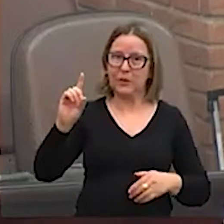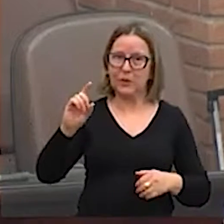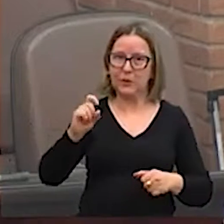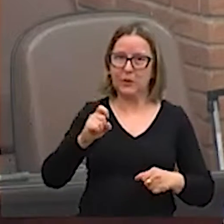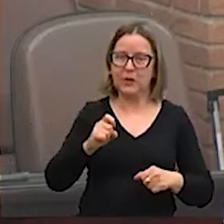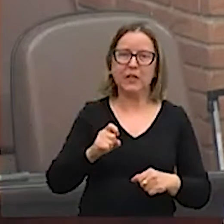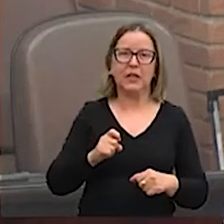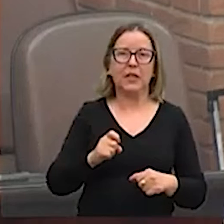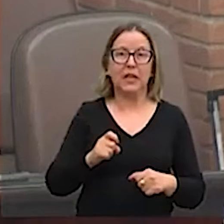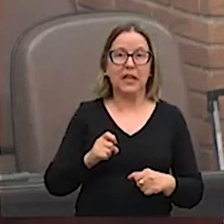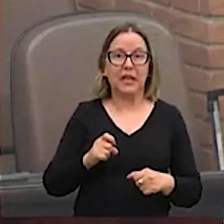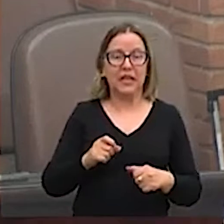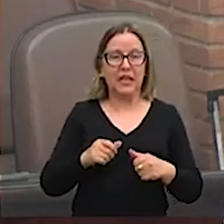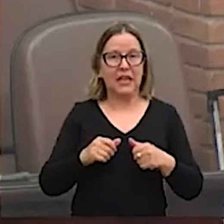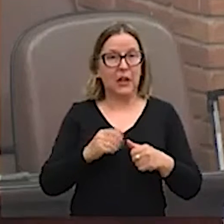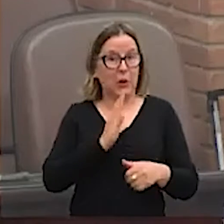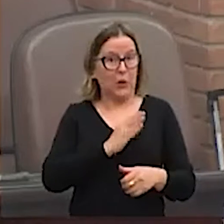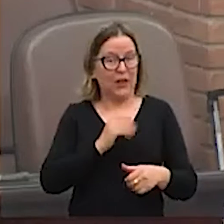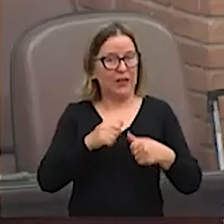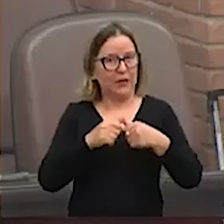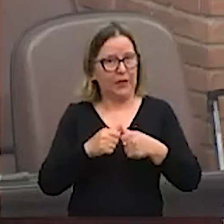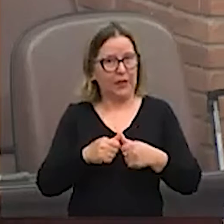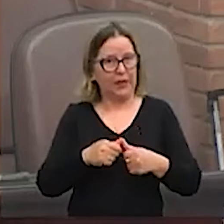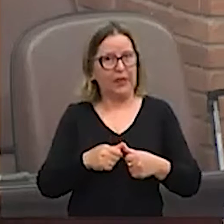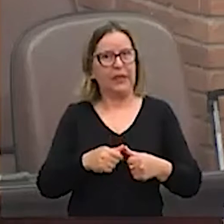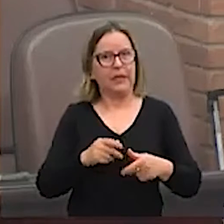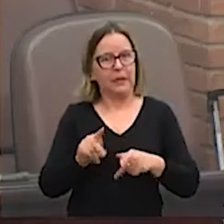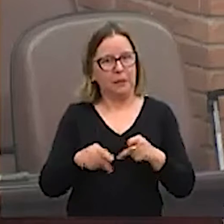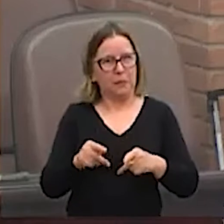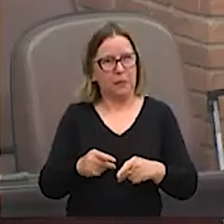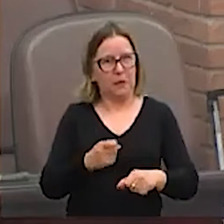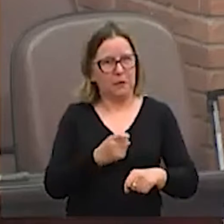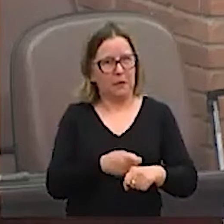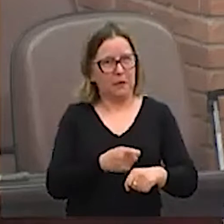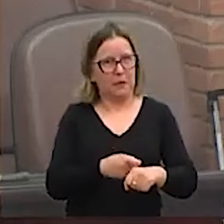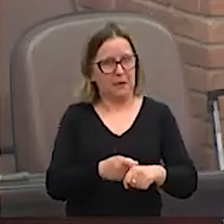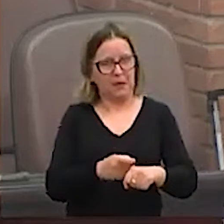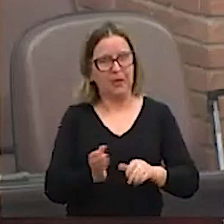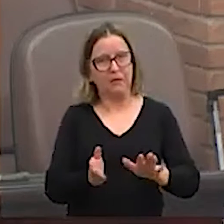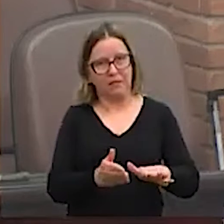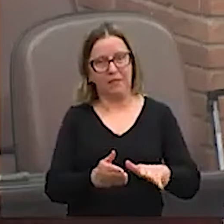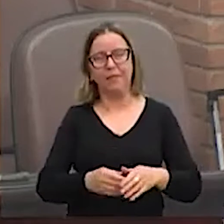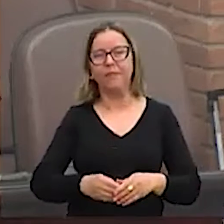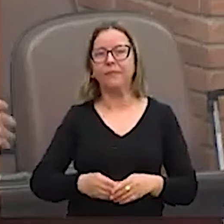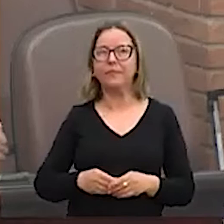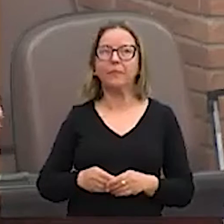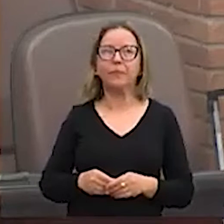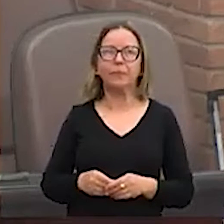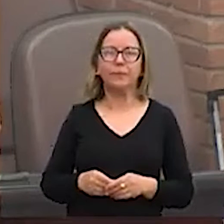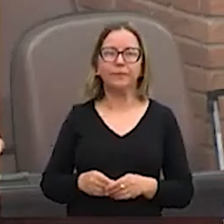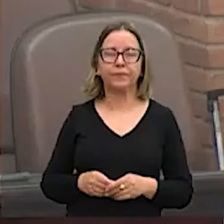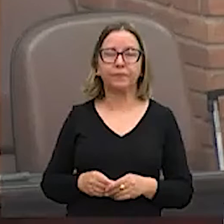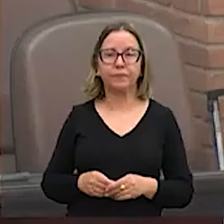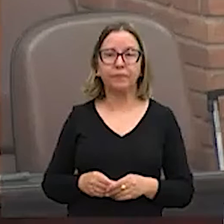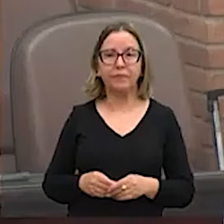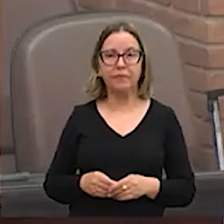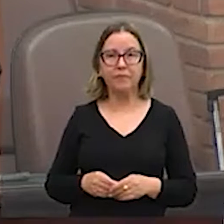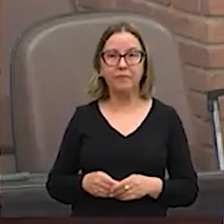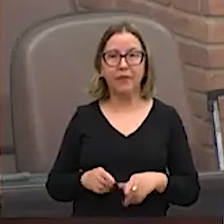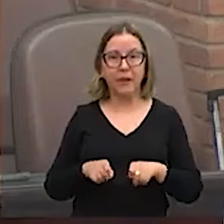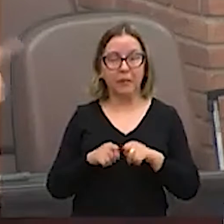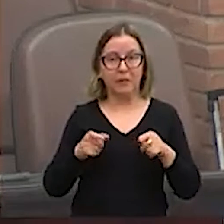geração. Você vai verificar isso, nós vamos chegar, eu acho que daqui 2 domingos. Mas é um fator muito